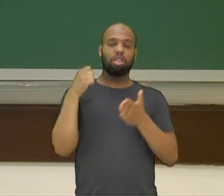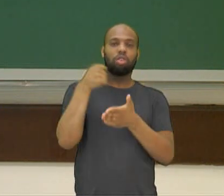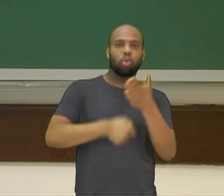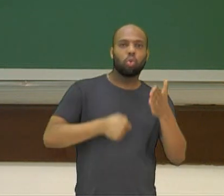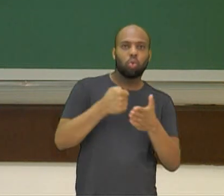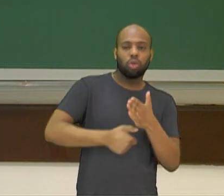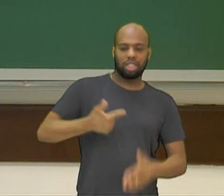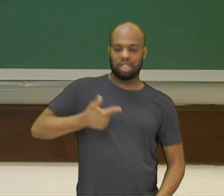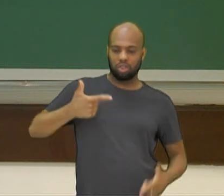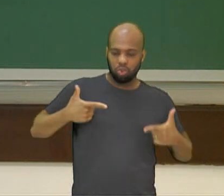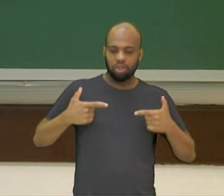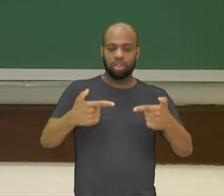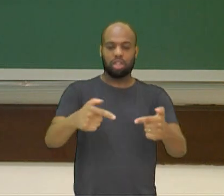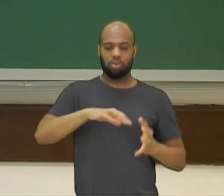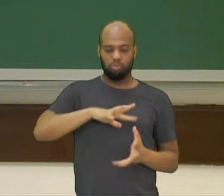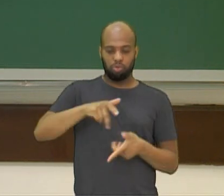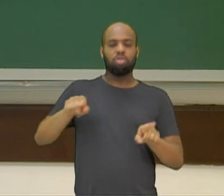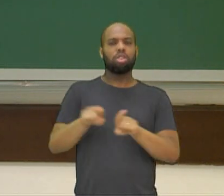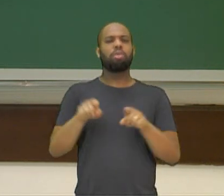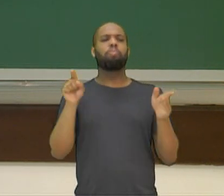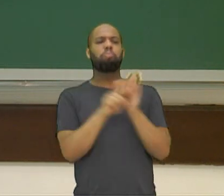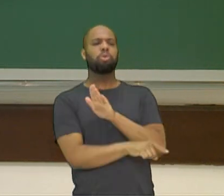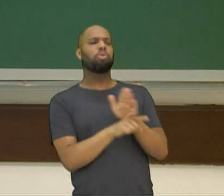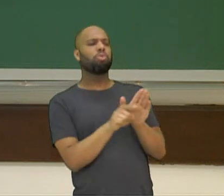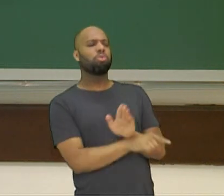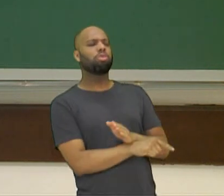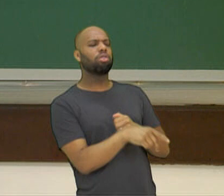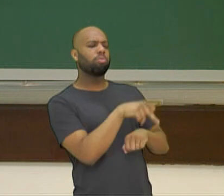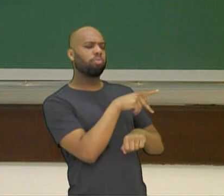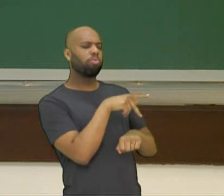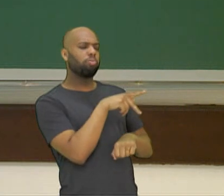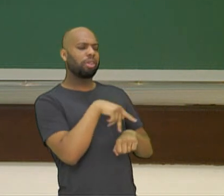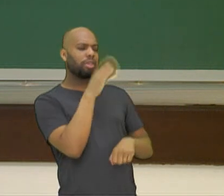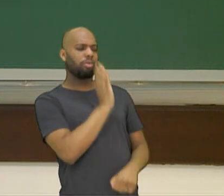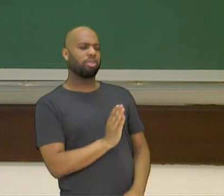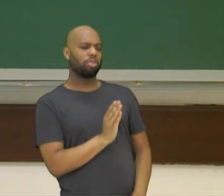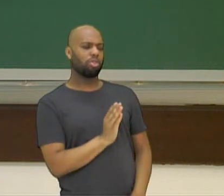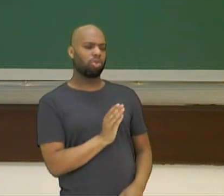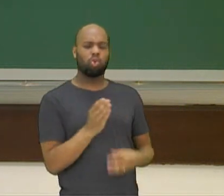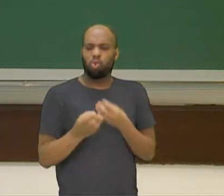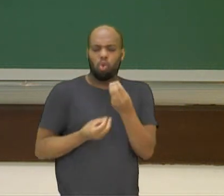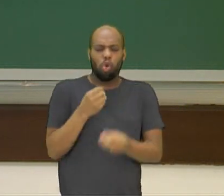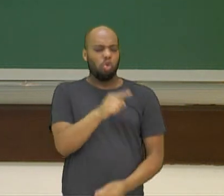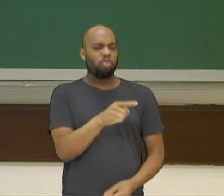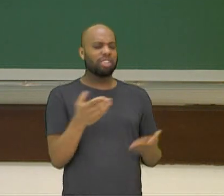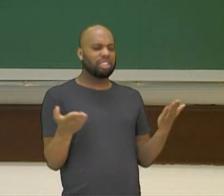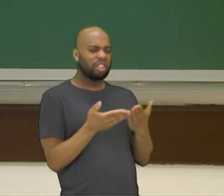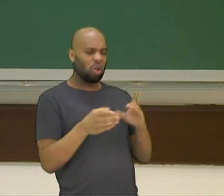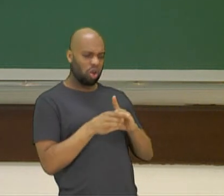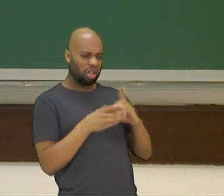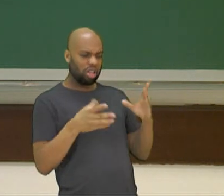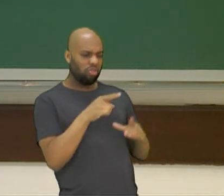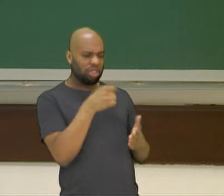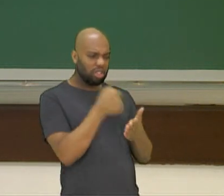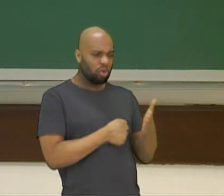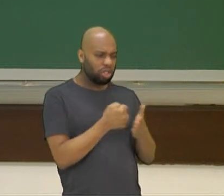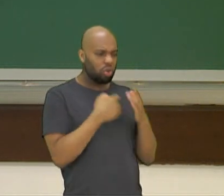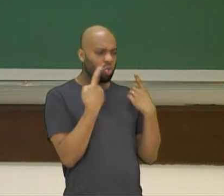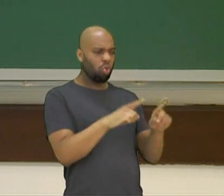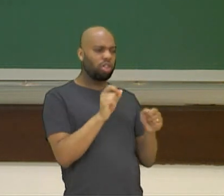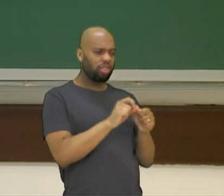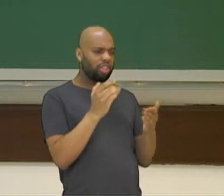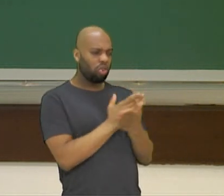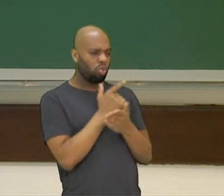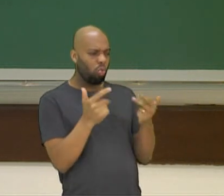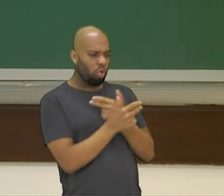na Segunda Guerra Mundial também questionam o Brasil. Não pode ter um regime ditatorial, você está lutando contra isso, tem que fazer alguma coisa aí no